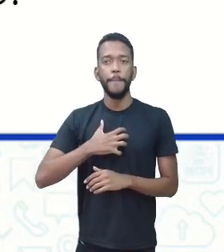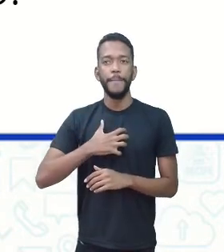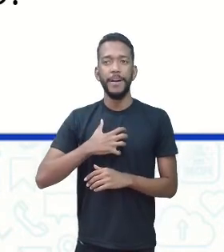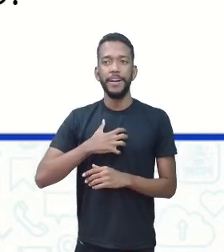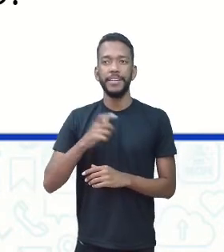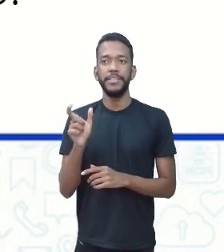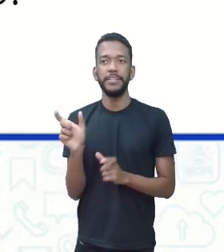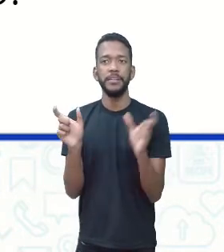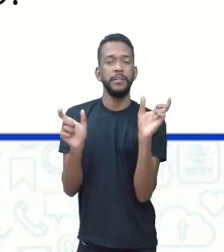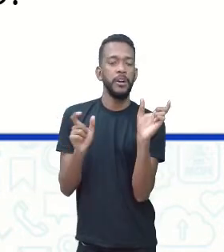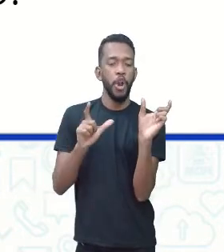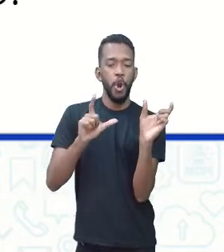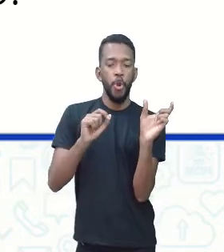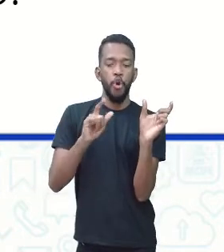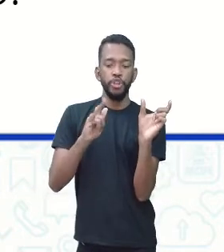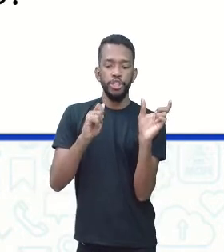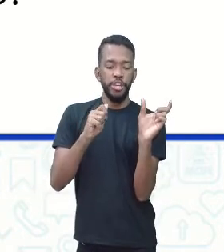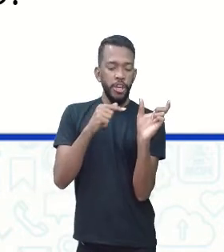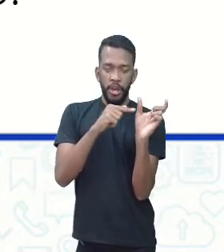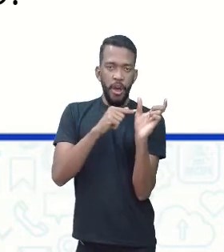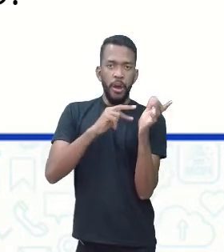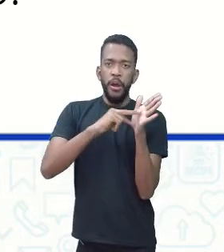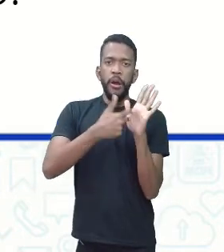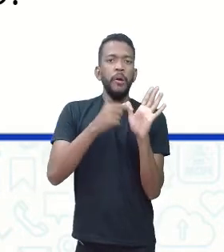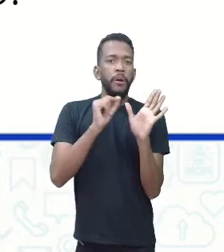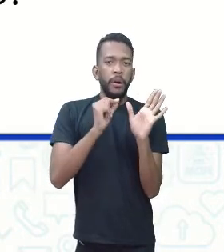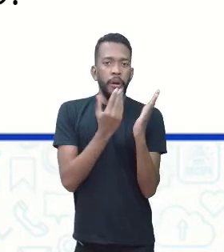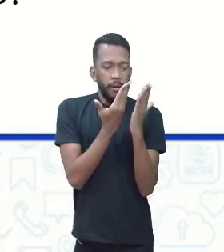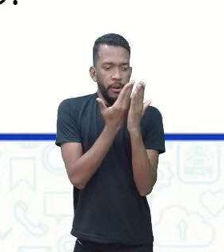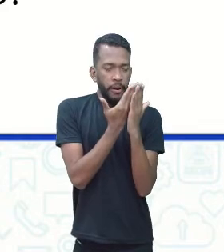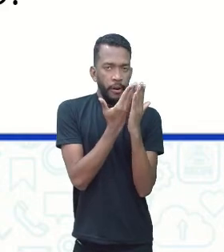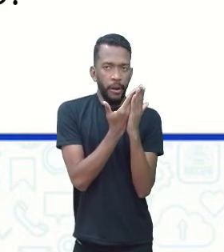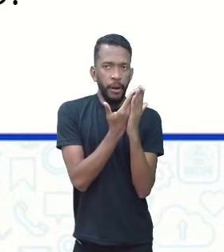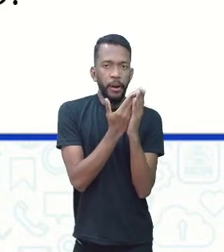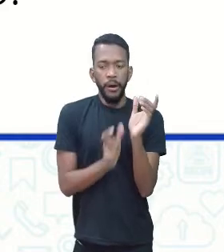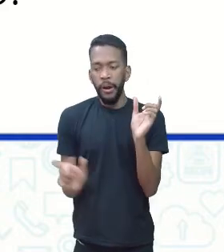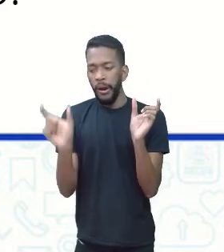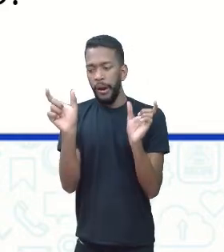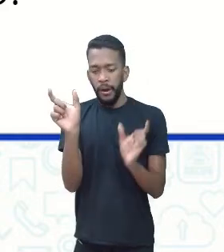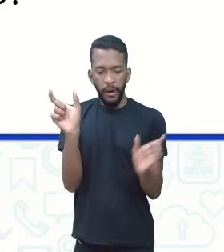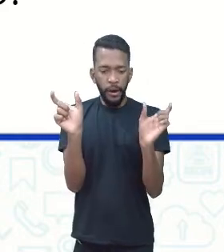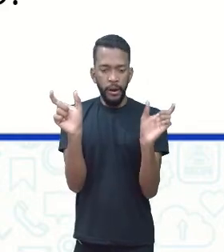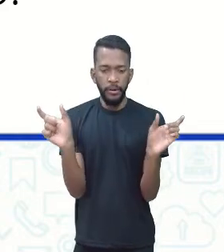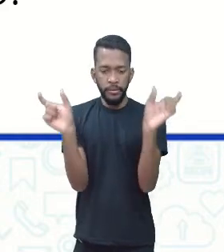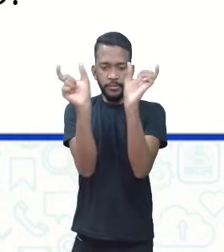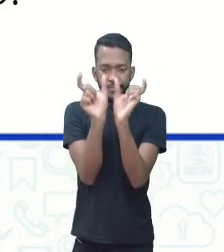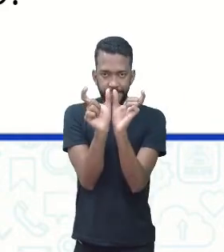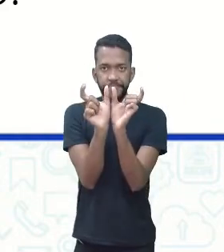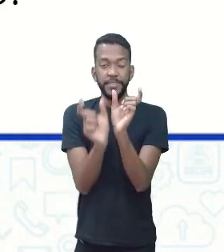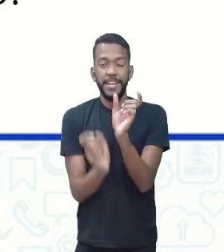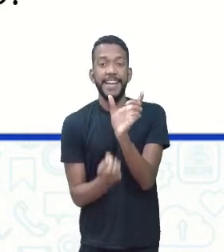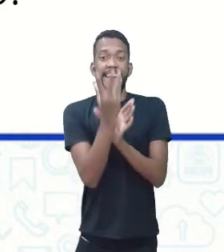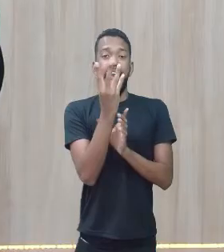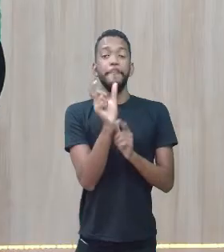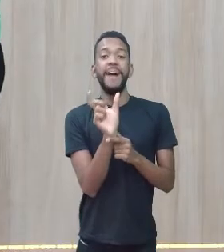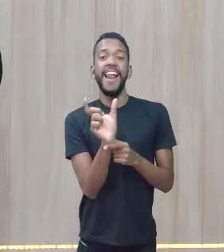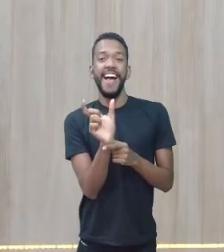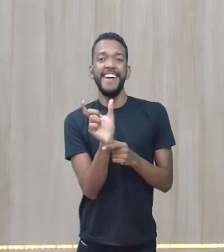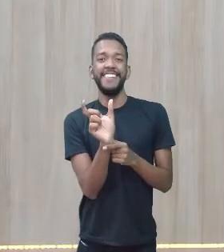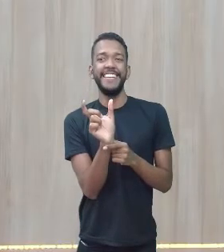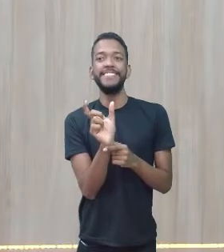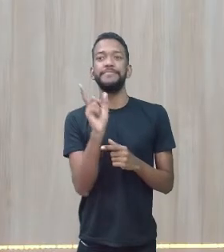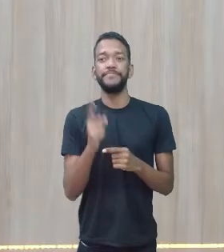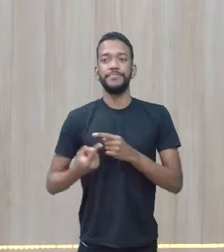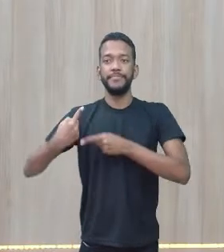E logia, estudo. Então, esta formação desta palavra, não é? Vem